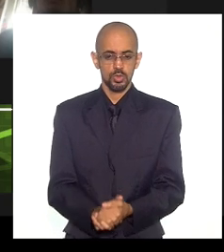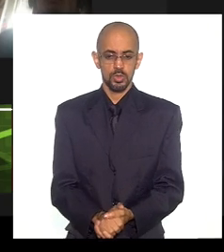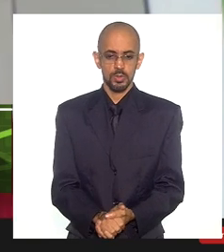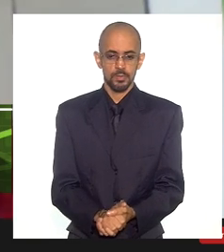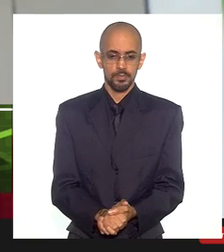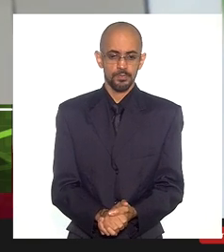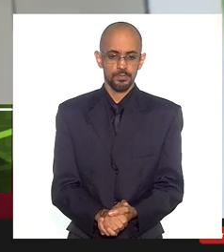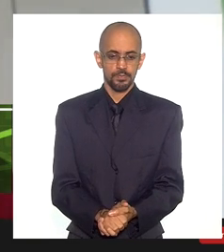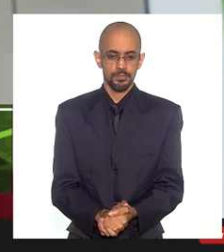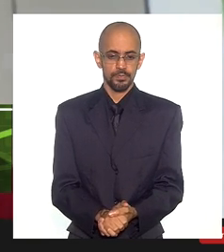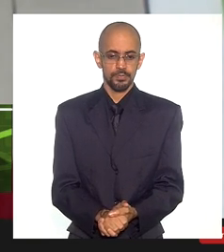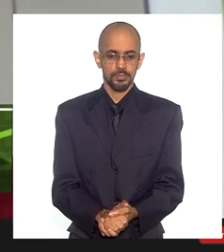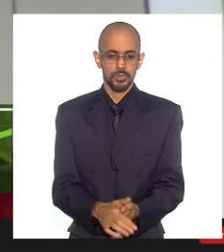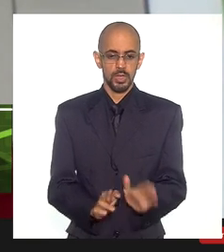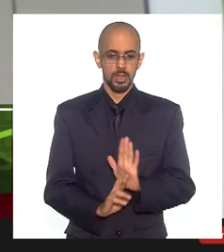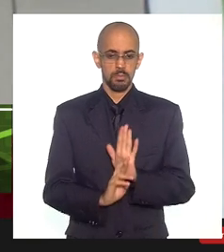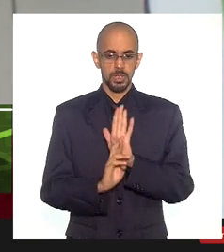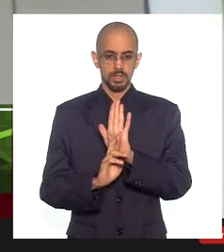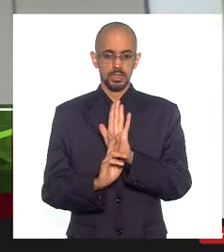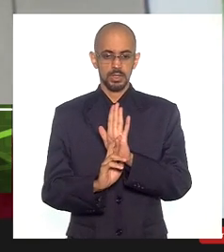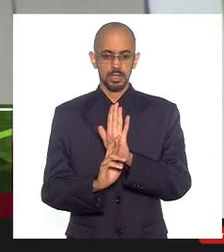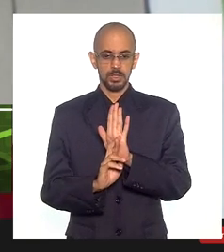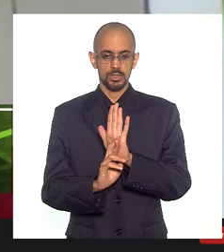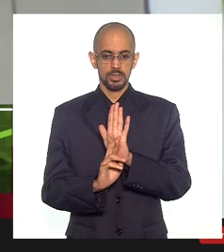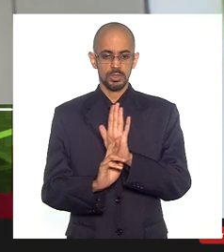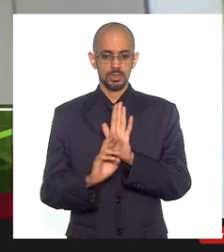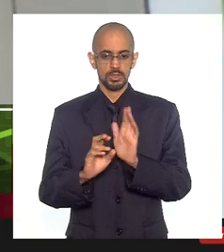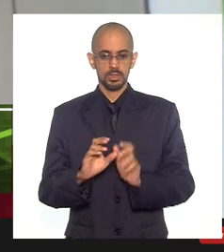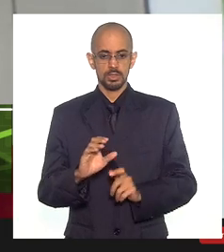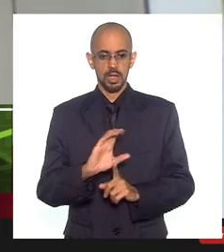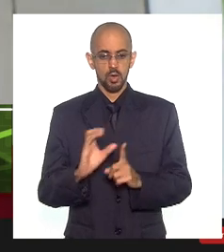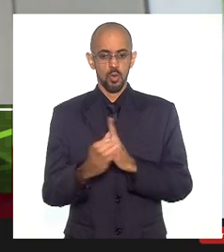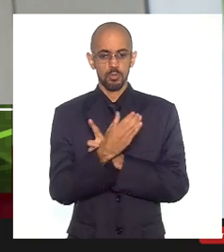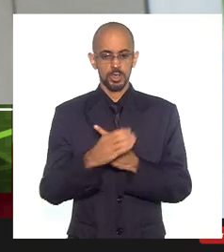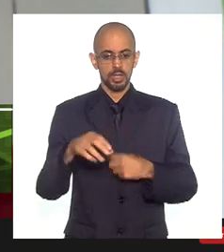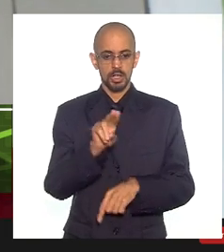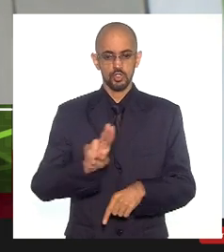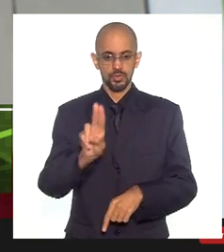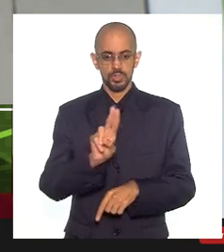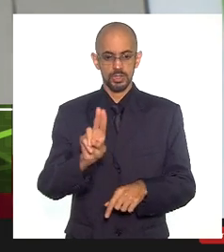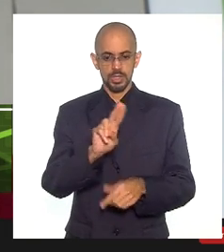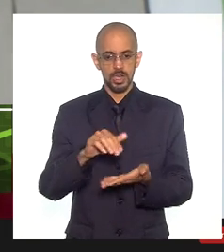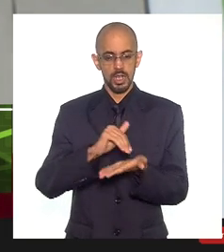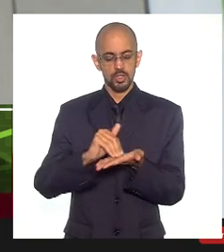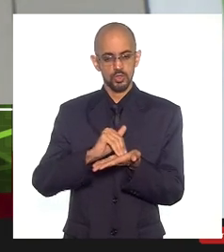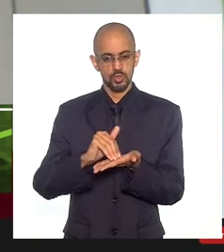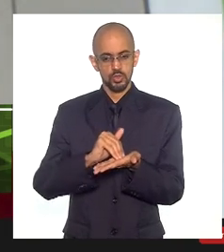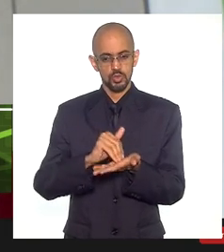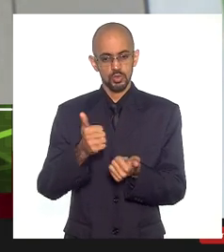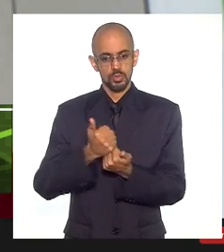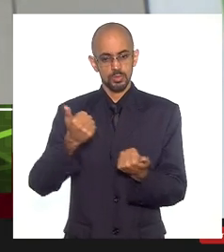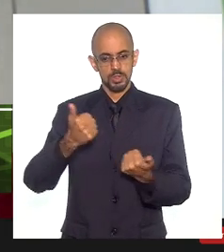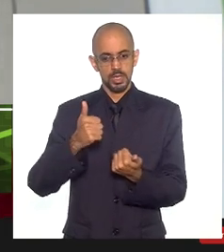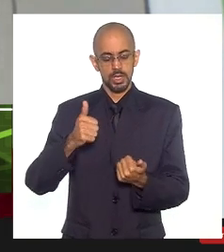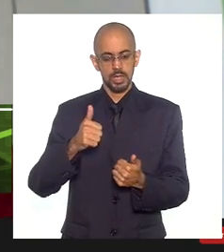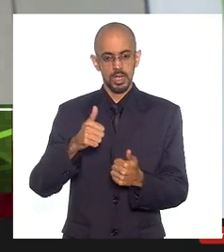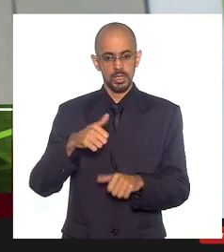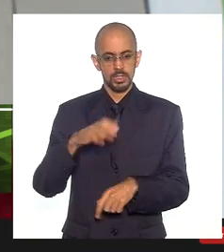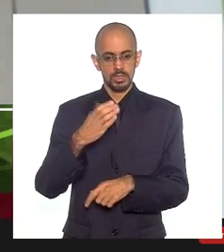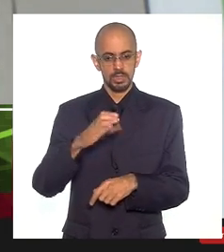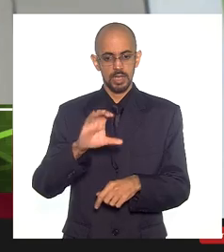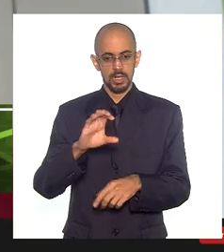Cumprimento toda a comunidade universitária, a Subsecretaria de Ciência e Tecnologia, Tribunal de Contas do Estado,